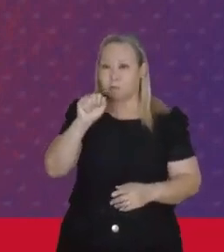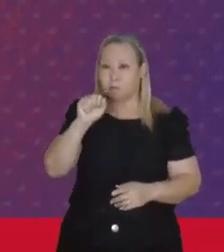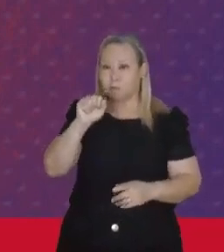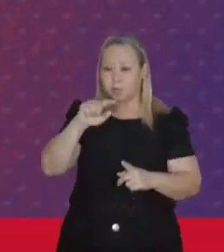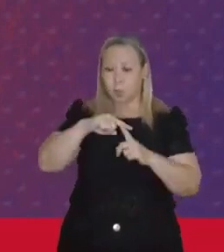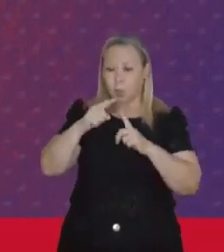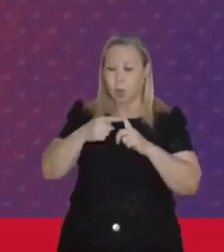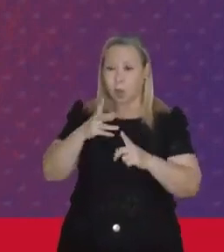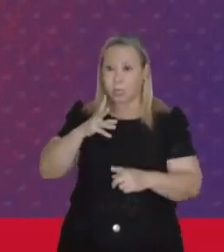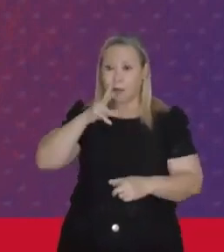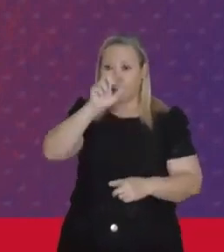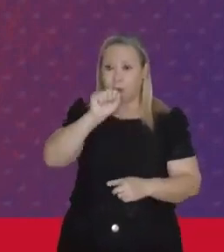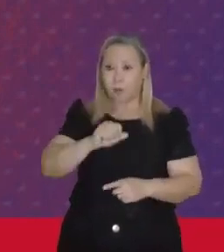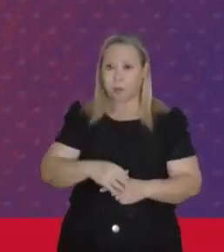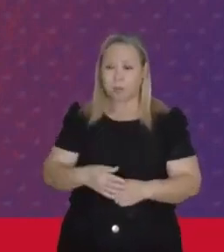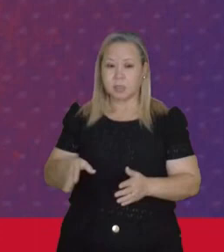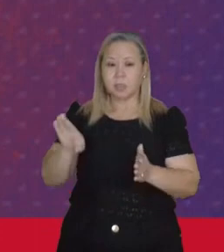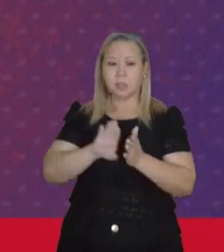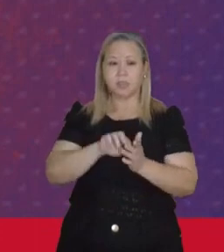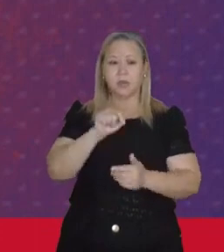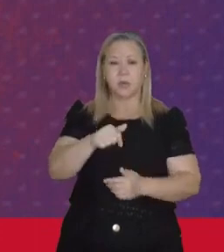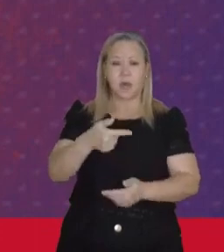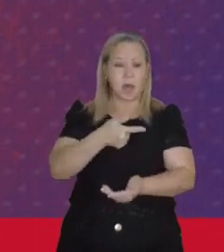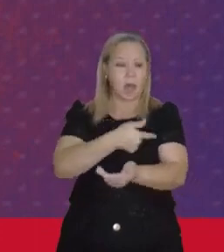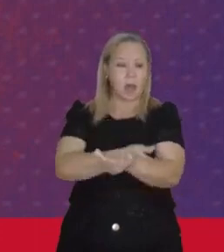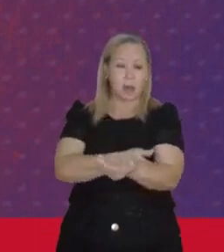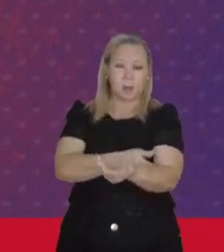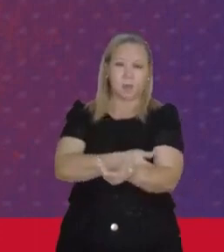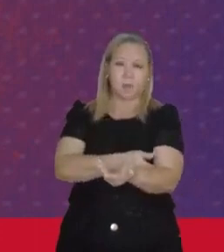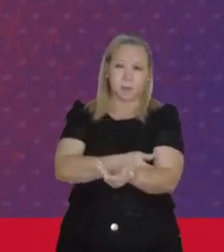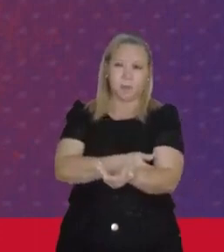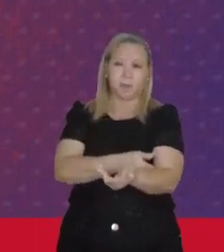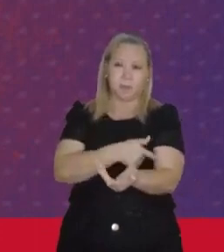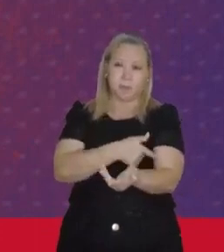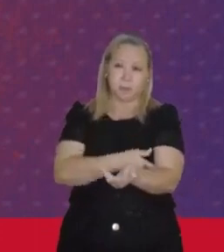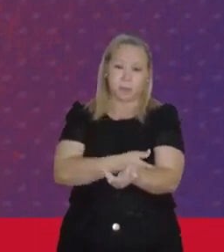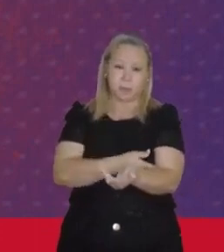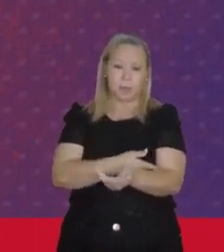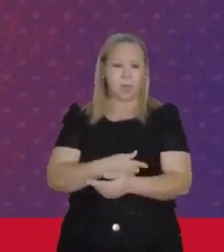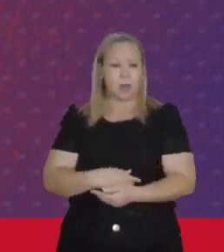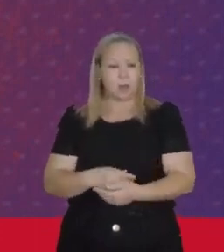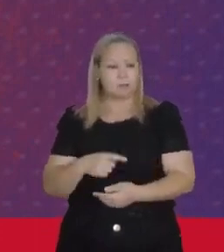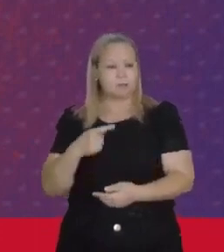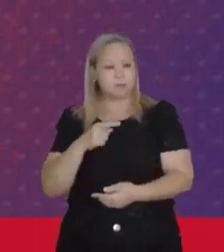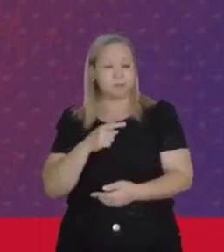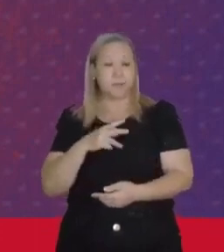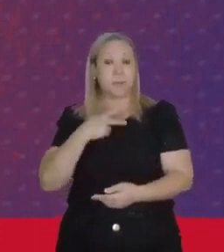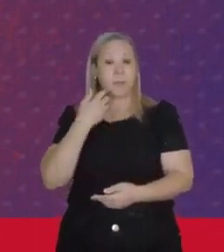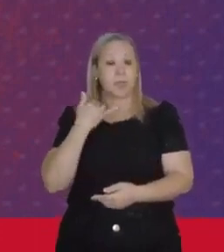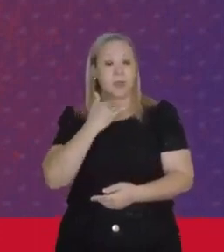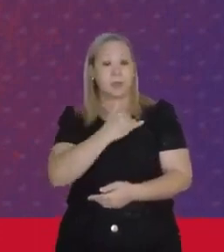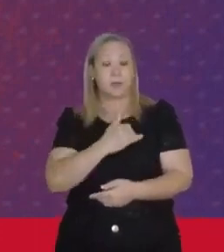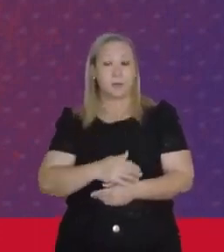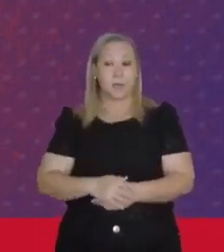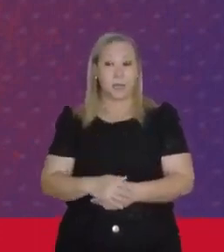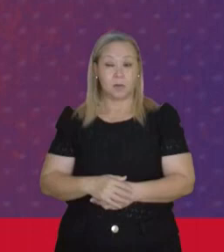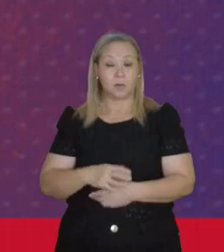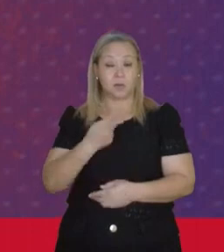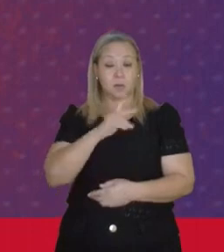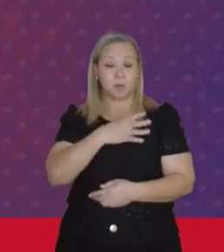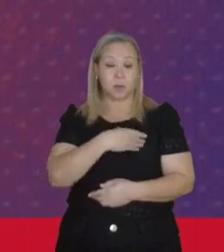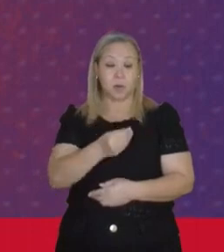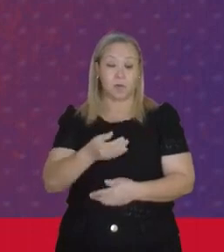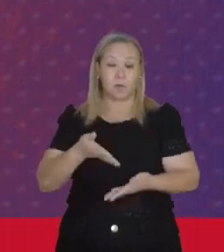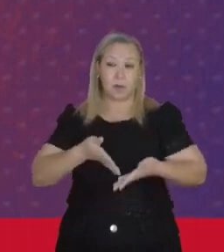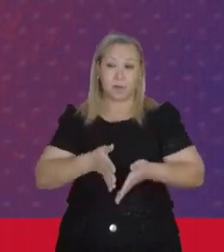mim. Quando chegou lá, eles me sedaram e falaram: olha, a sua filha vai nascer de forceps. Então, assim,